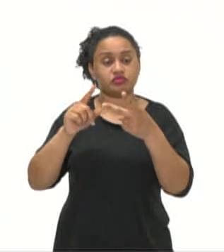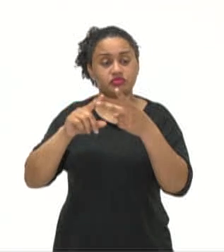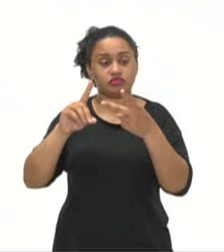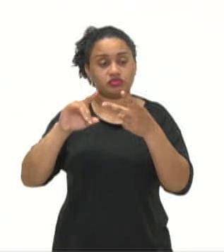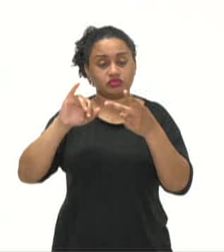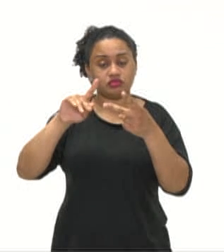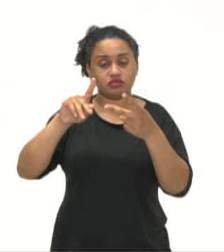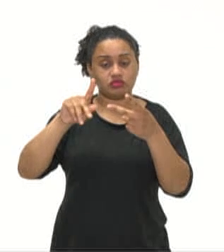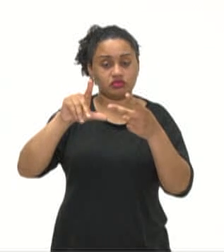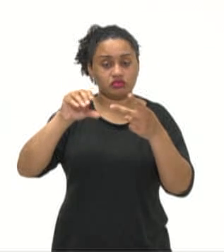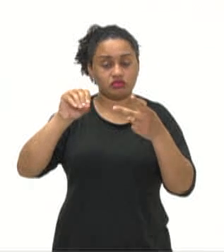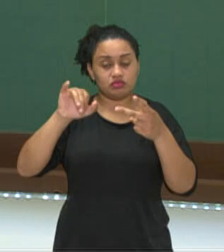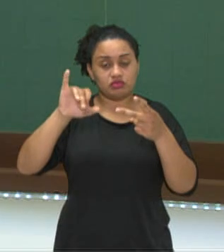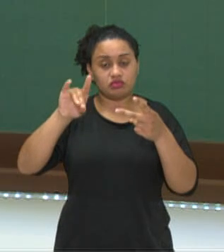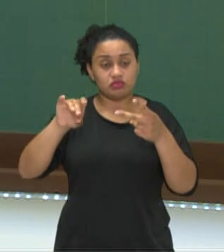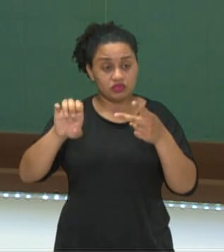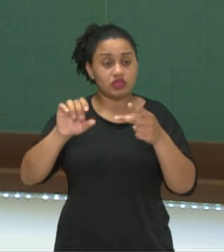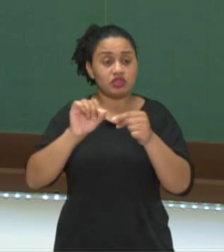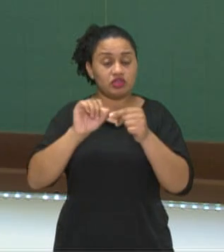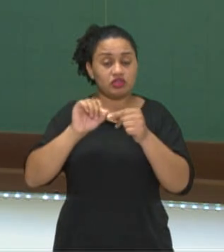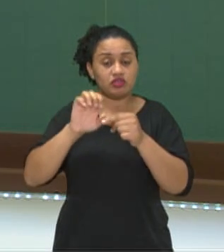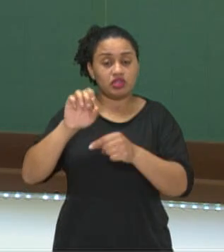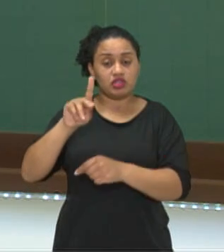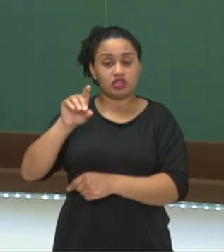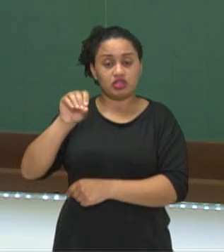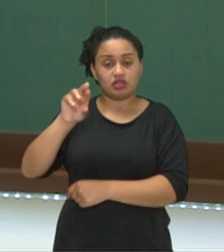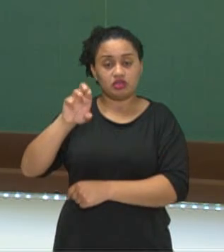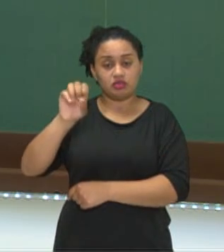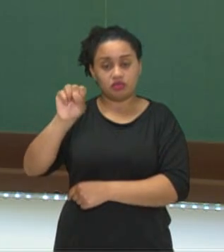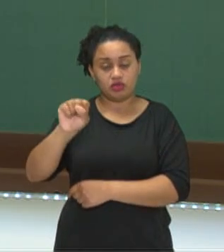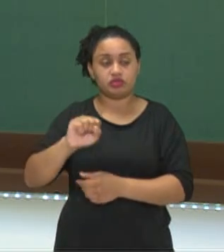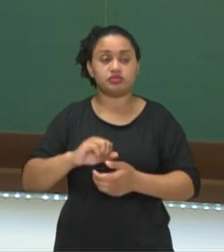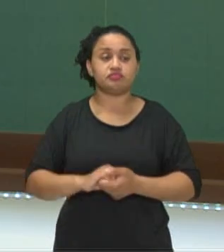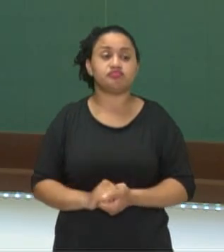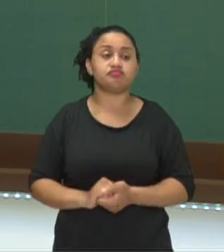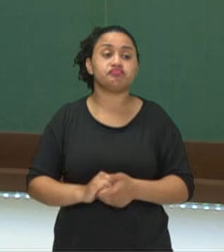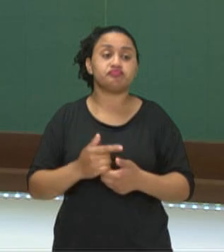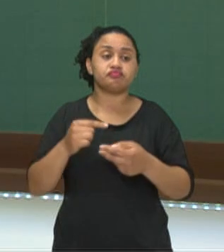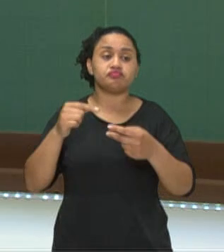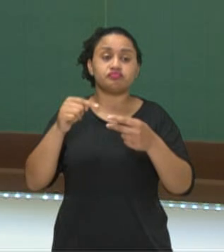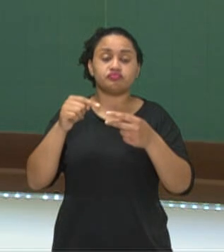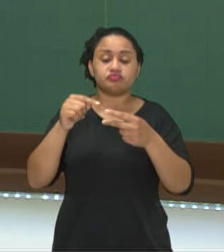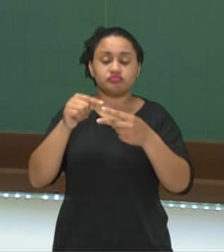que vai produzir esporos. Essas células diploides e